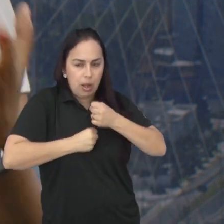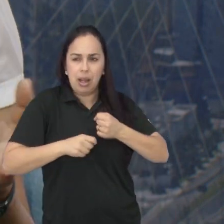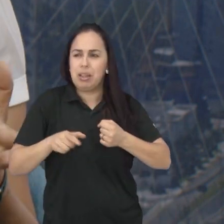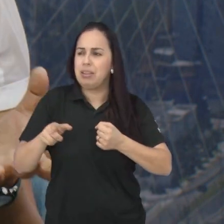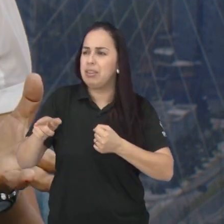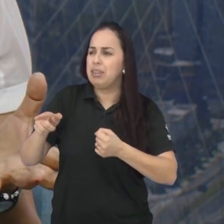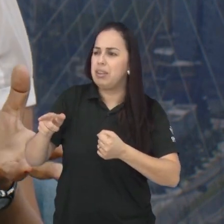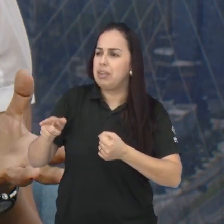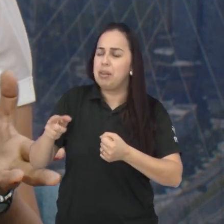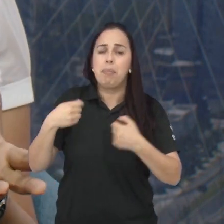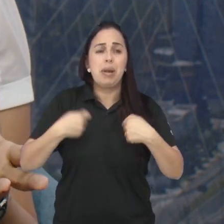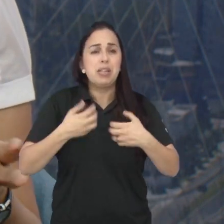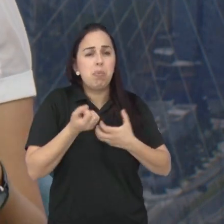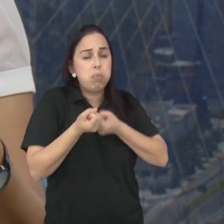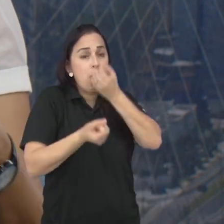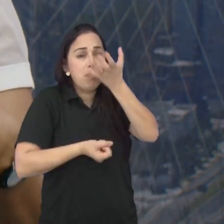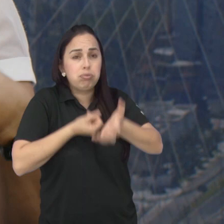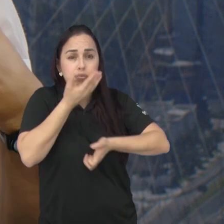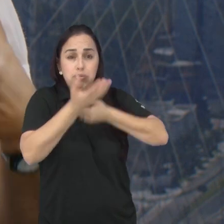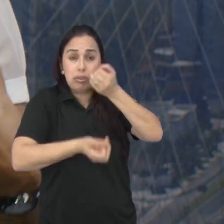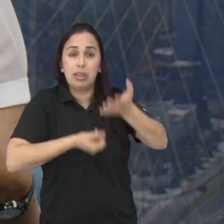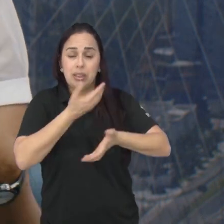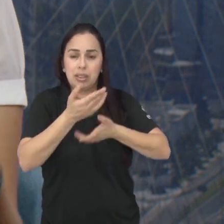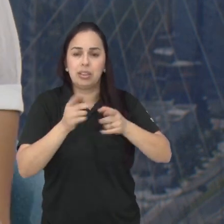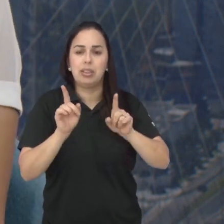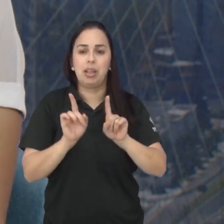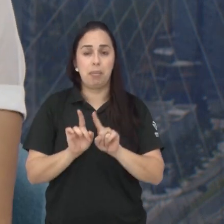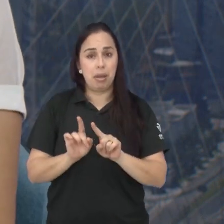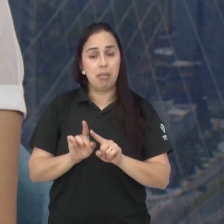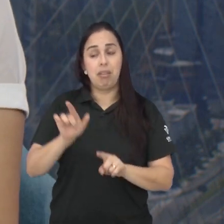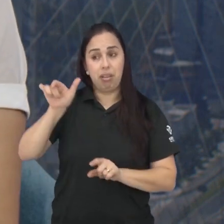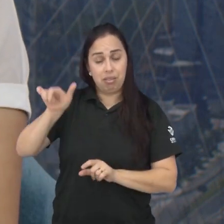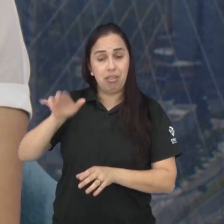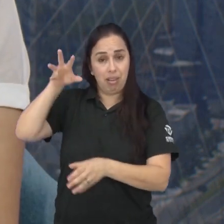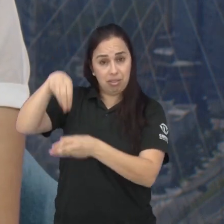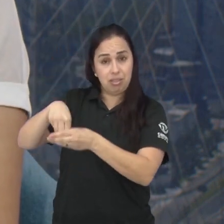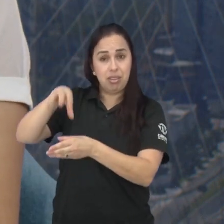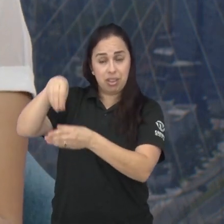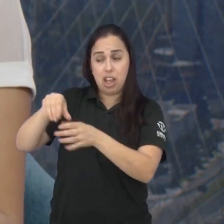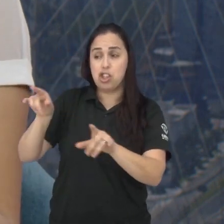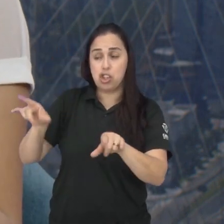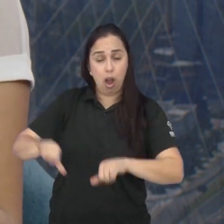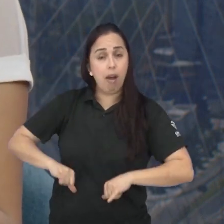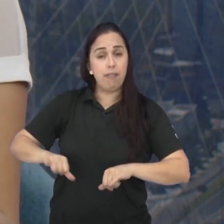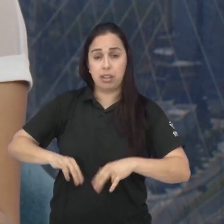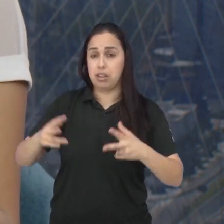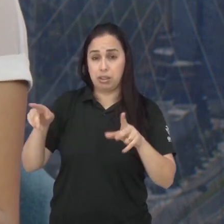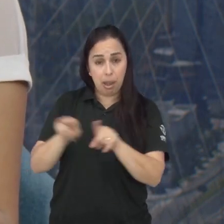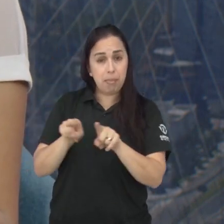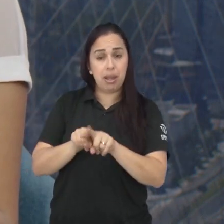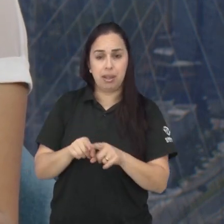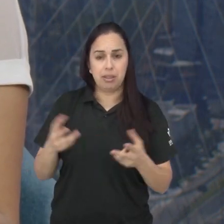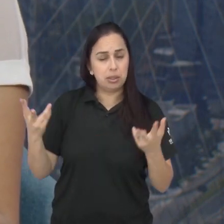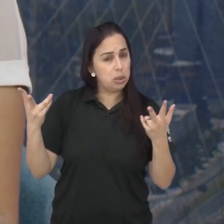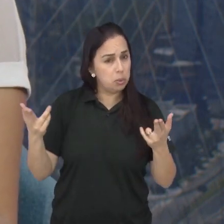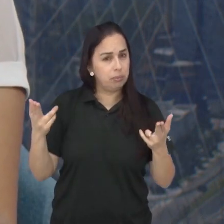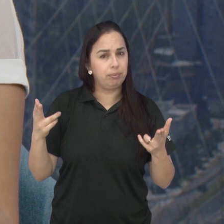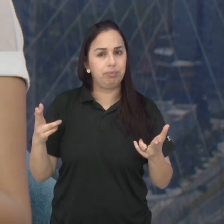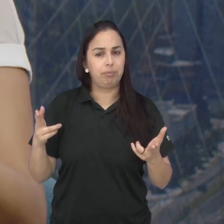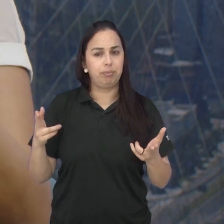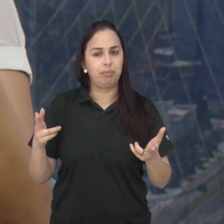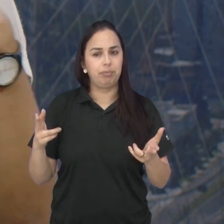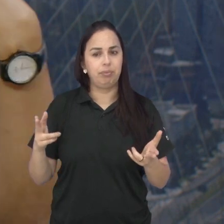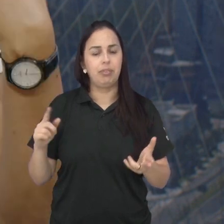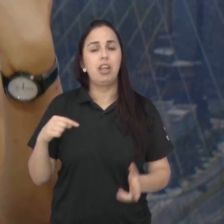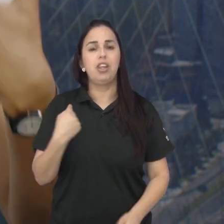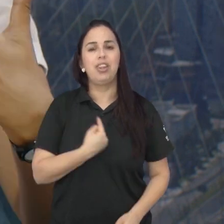estão falando muito desde sempre. Não, mas também tem um espaço de dor e de sofrimento que a gente precisa encarar. Então, daí a gente